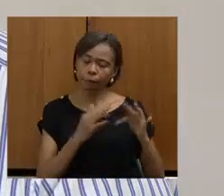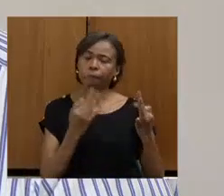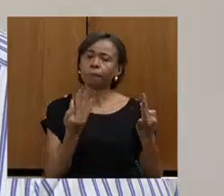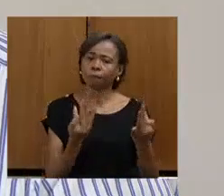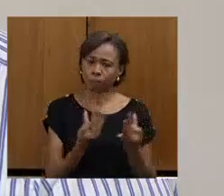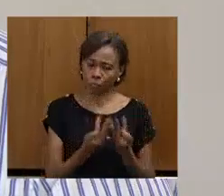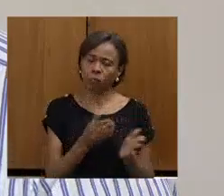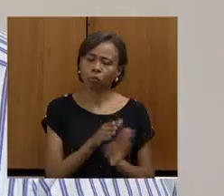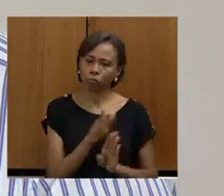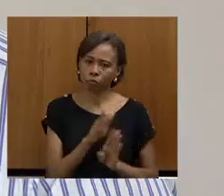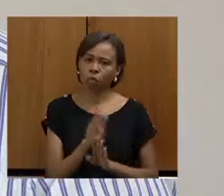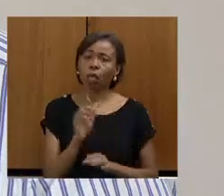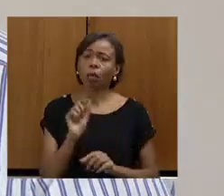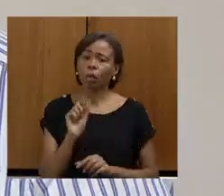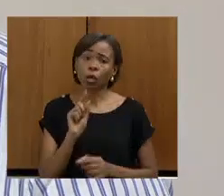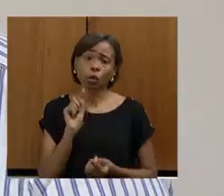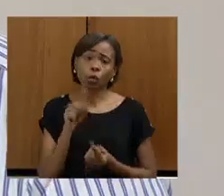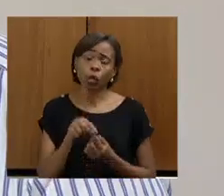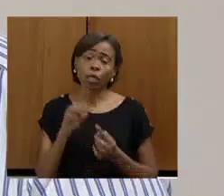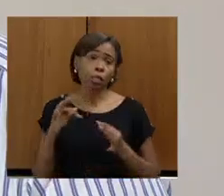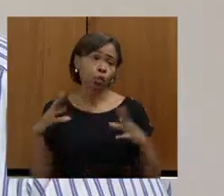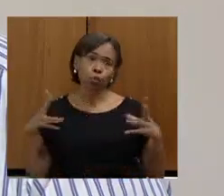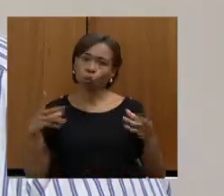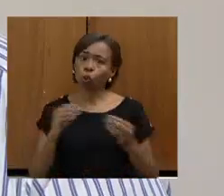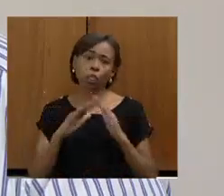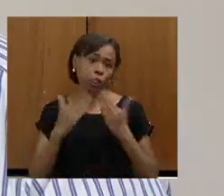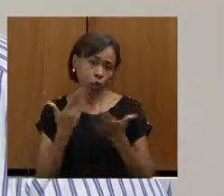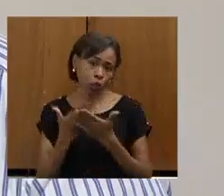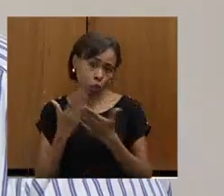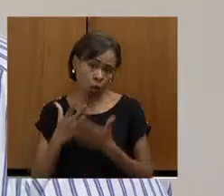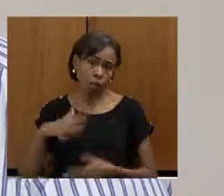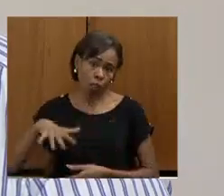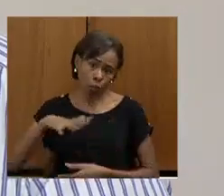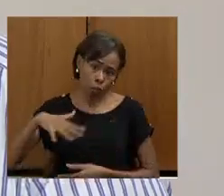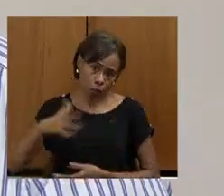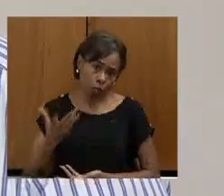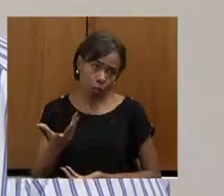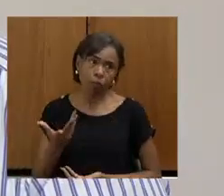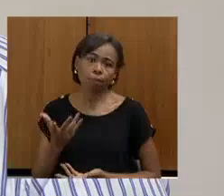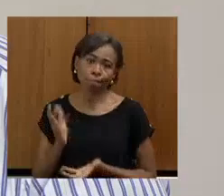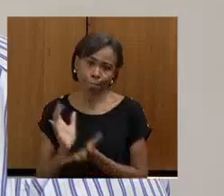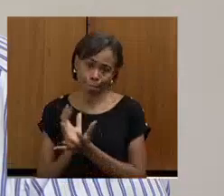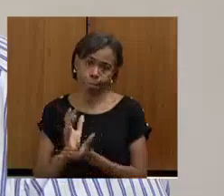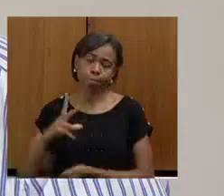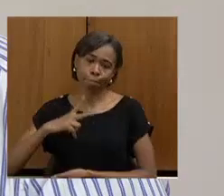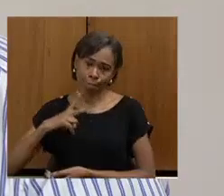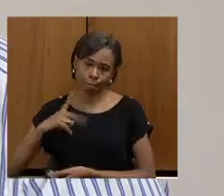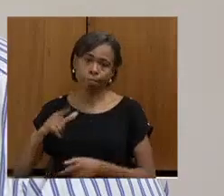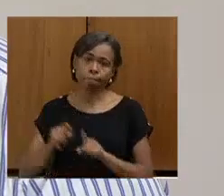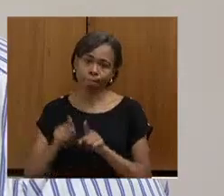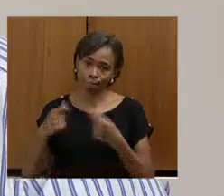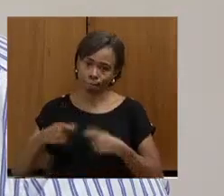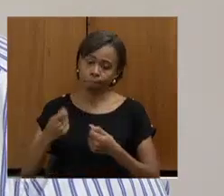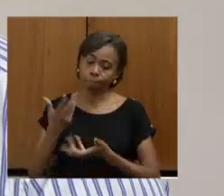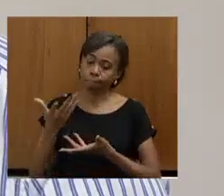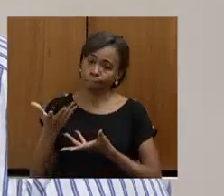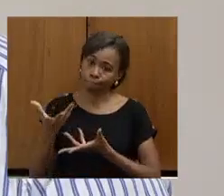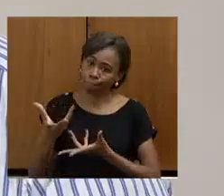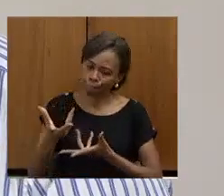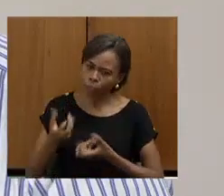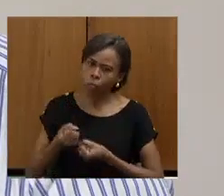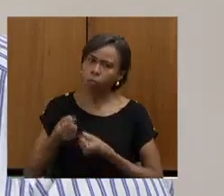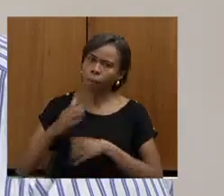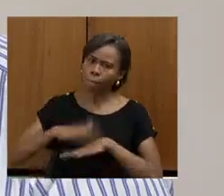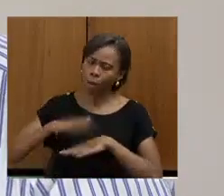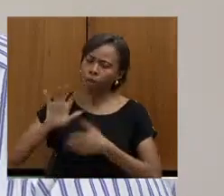que as escolas da rede privada também sejam cada vez mais acolhedoras, cada vez